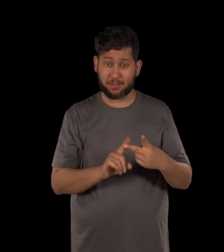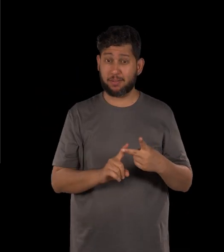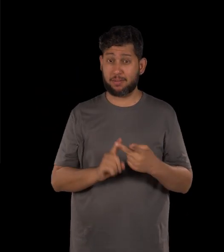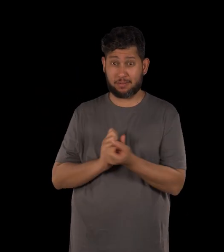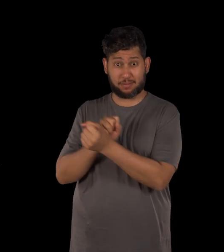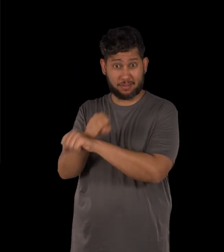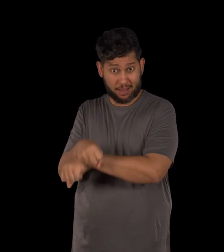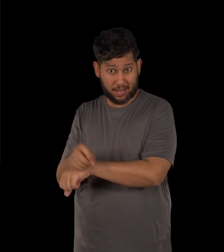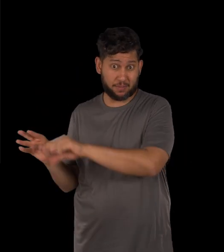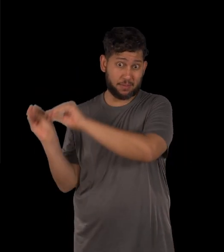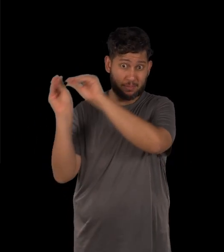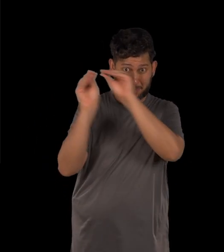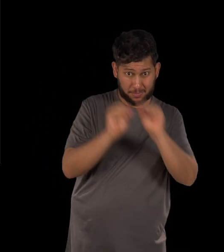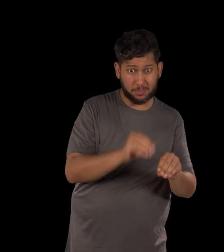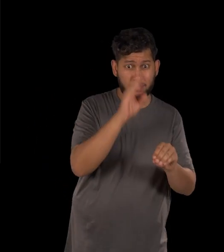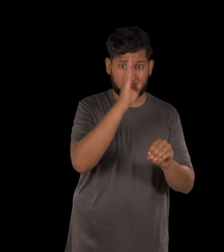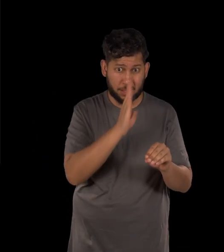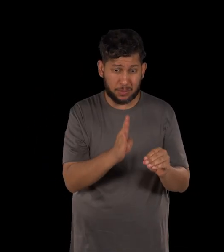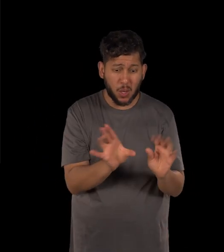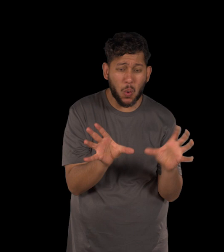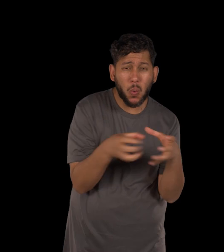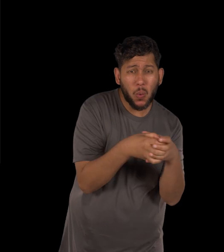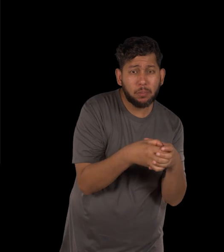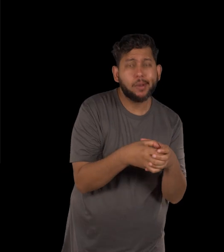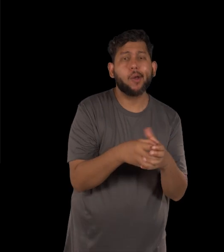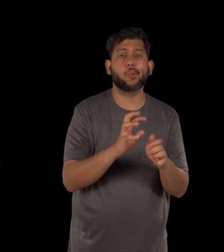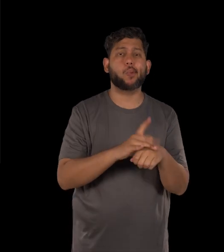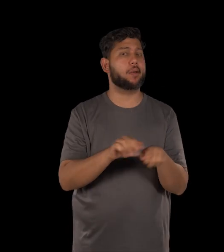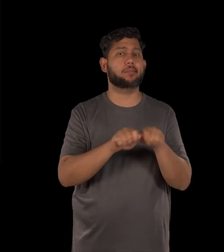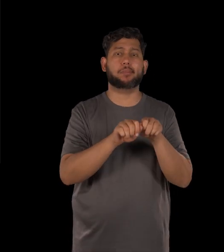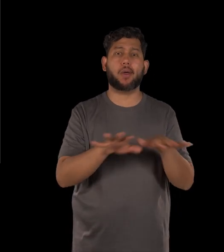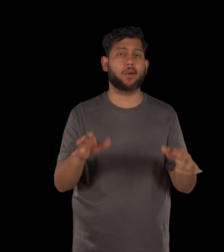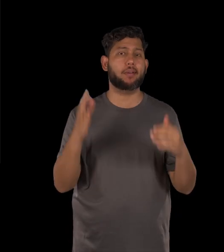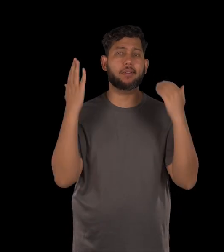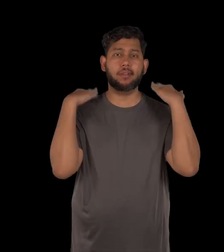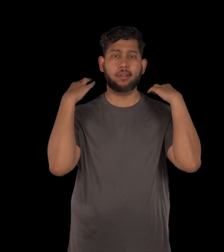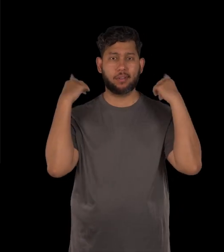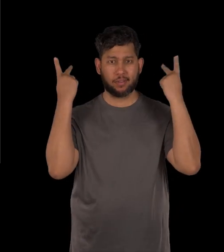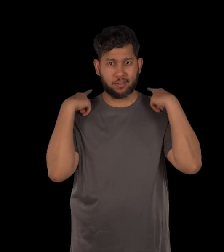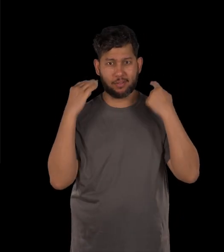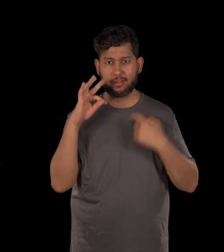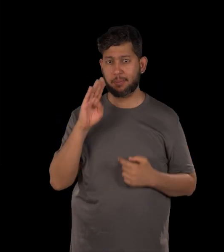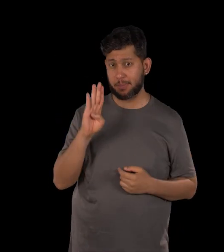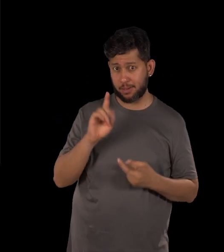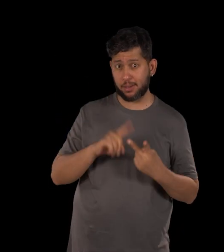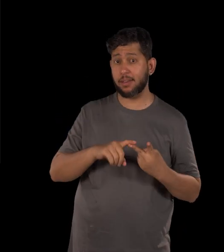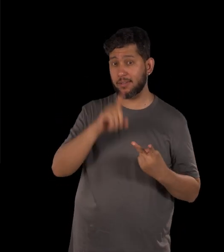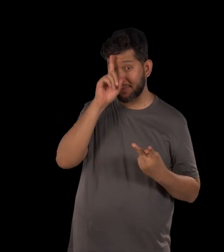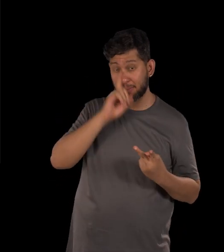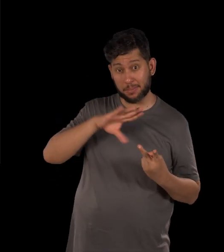para trabalhar na lavoura proliferou doenças como tuberculose, varíola e febre amarela.